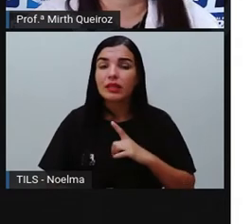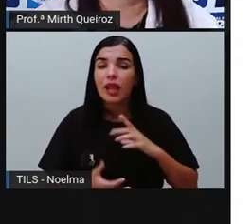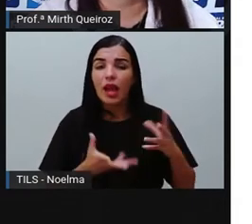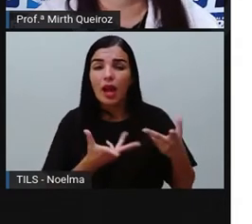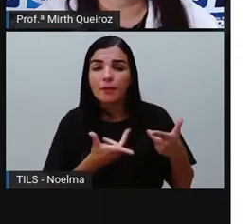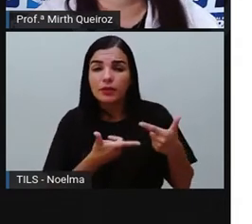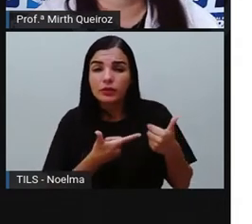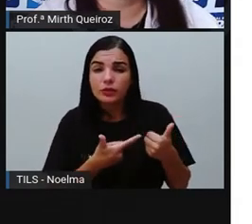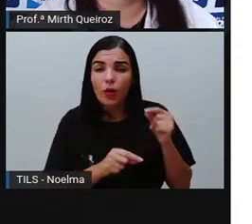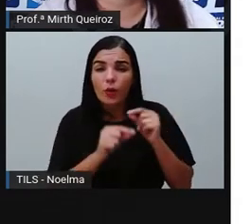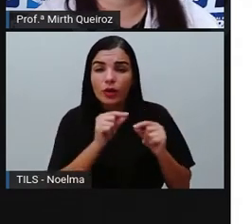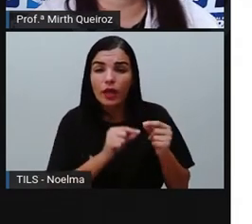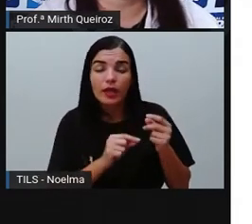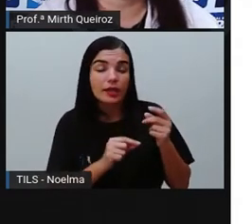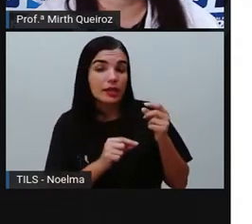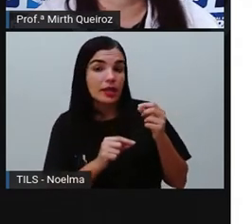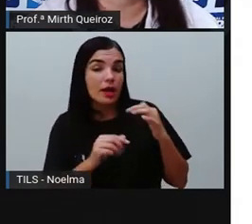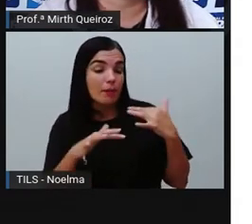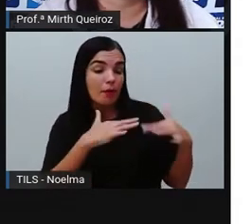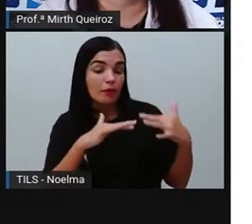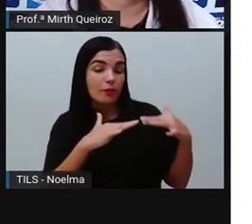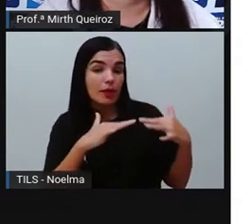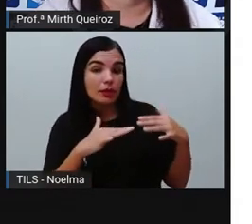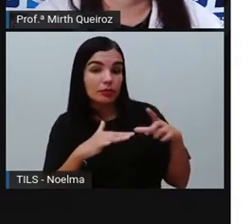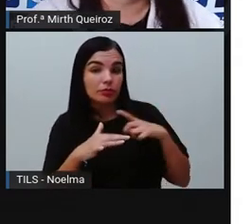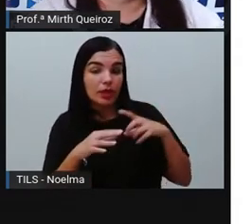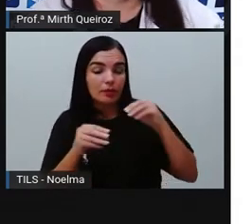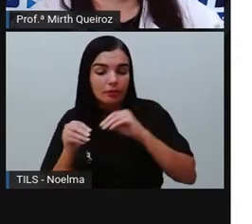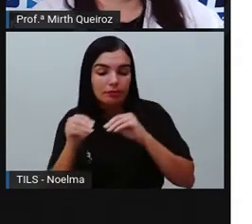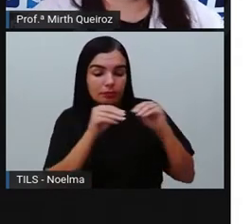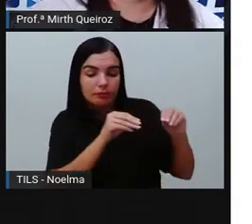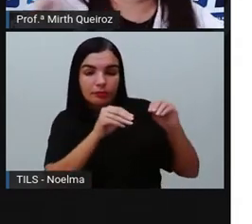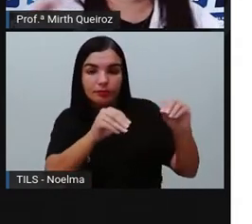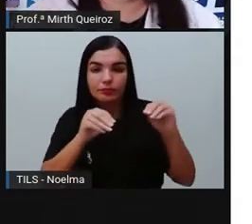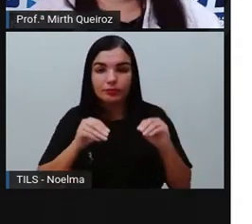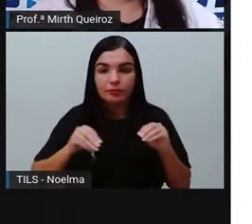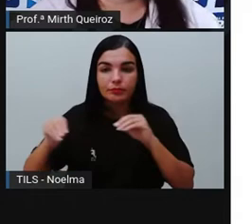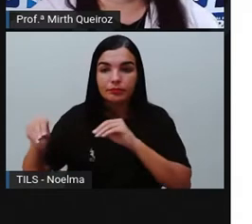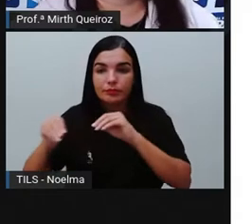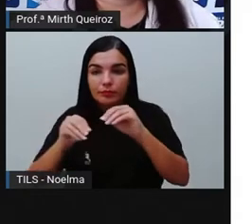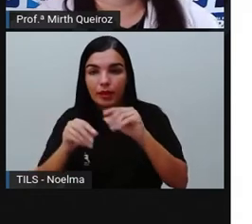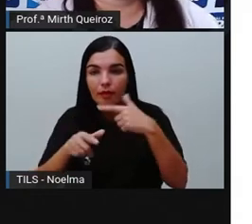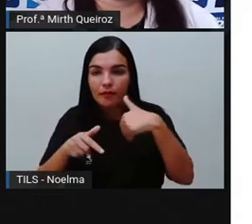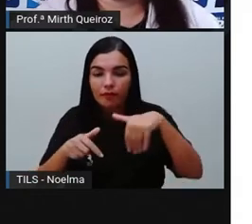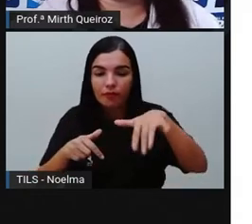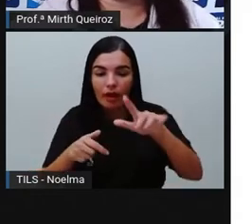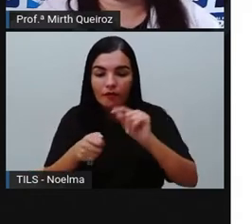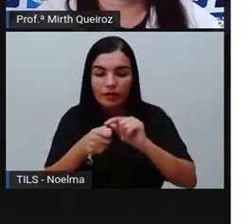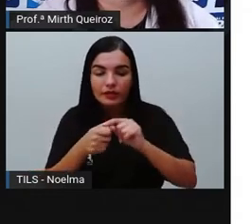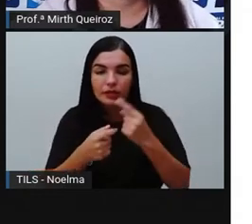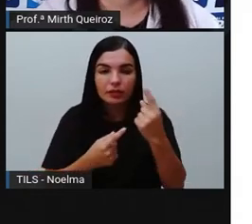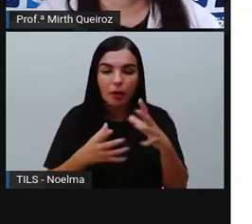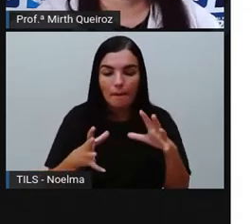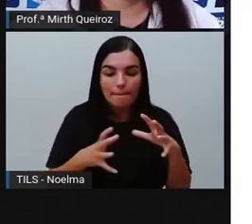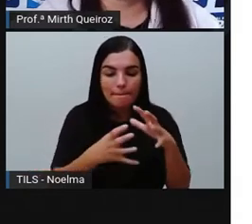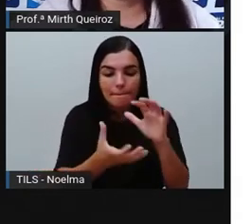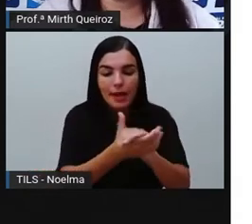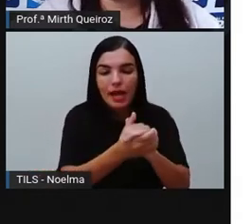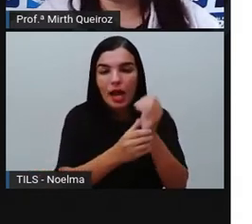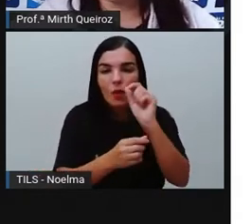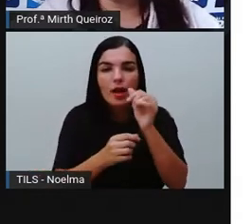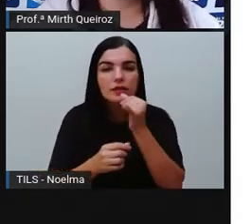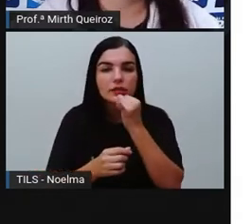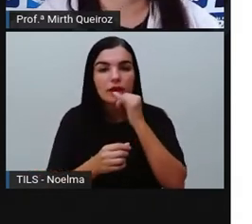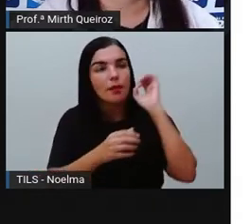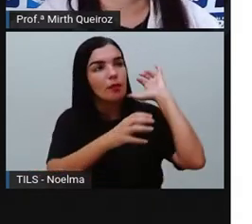habilidades manipulativas do movimento, né? Que aí você vai manipular algo, né? O arremesso